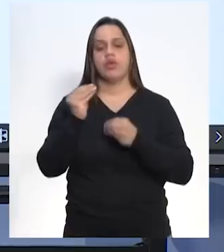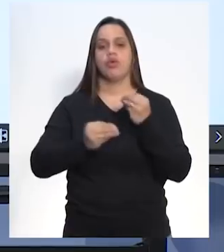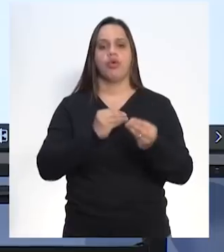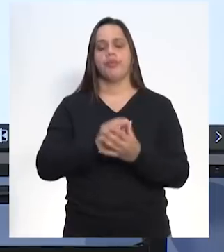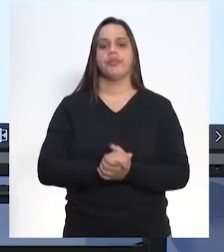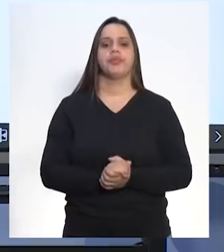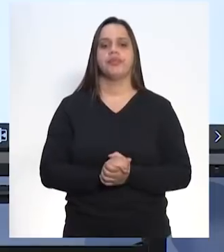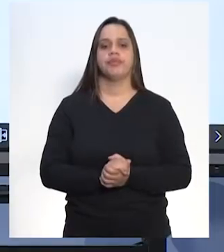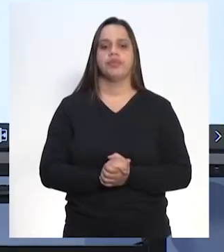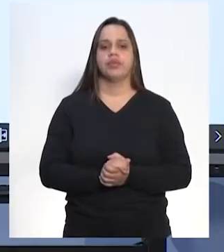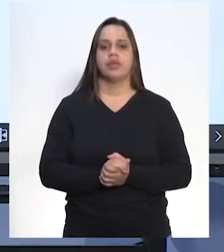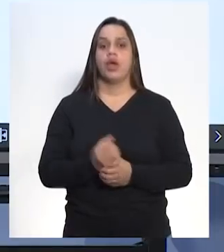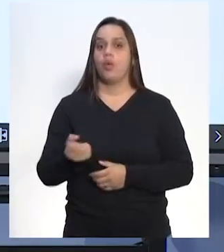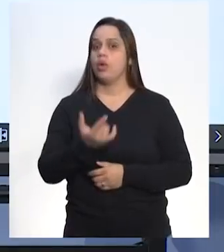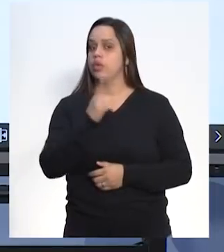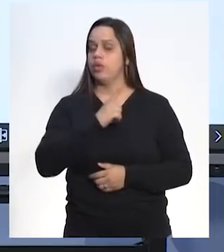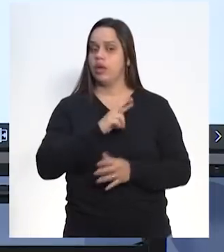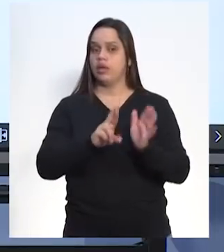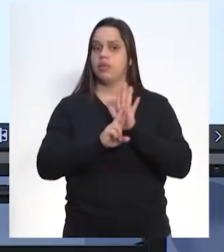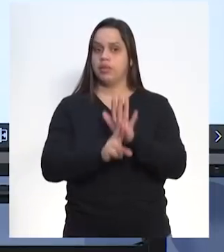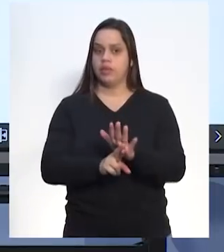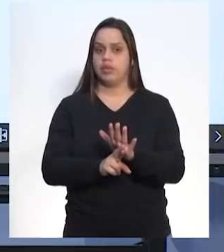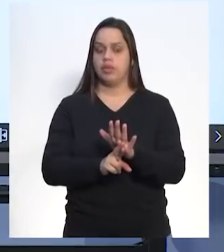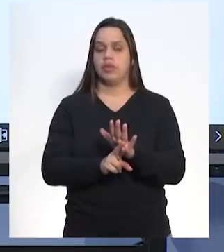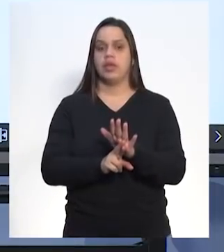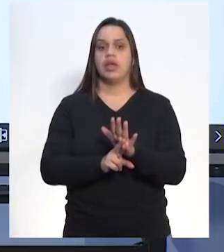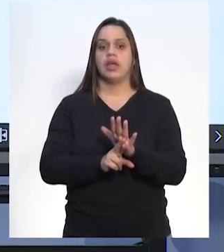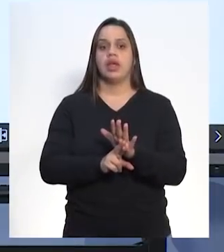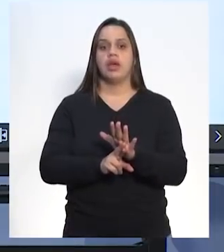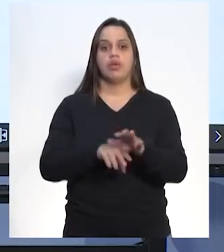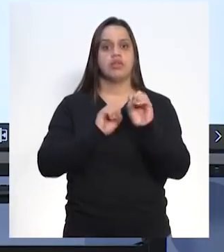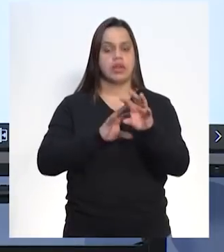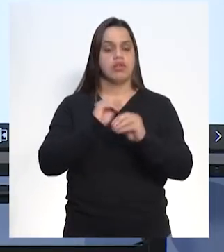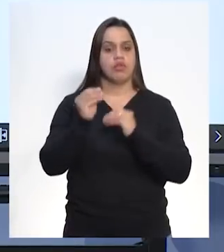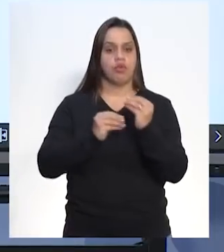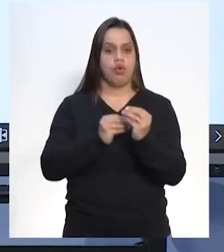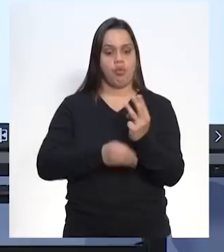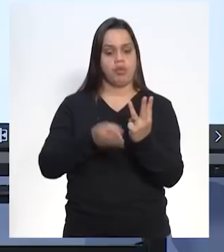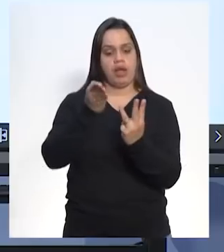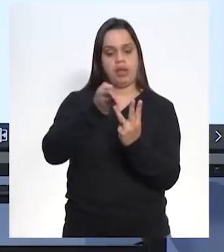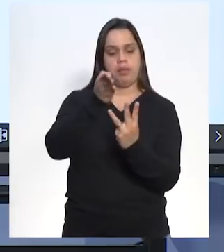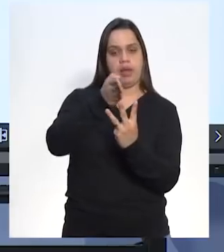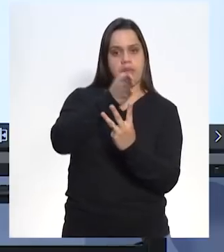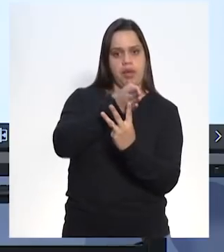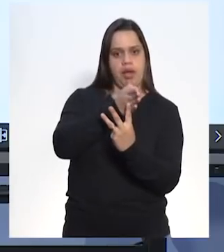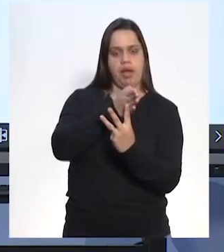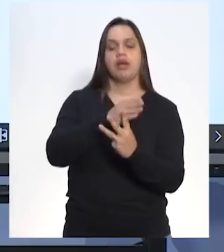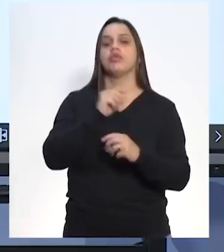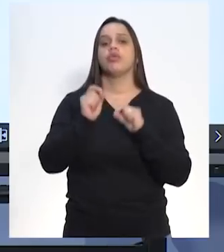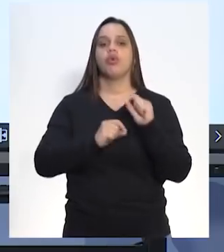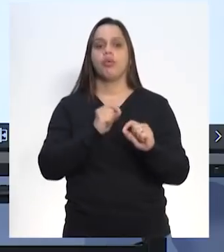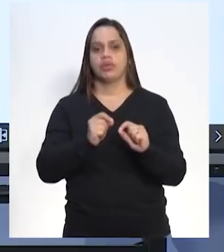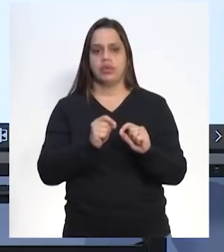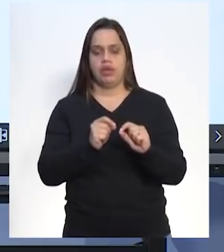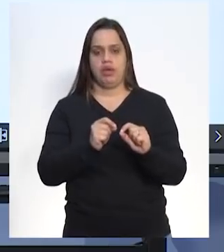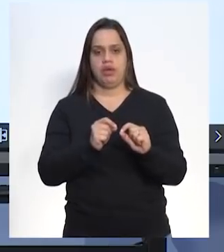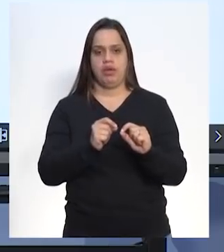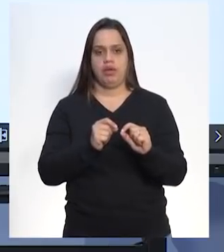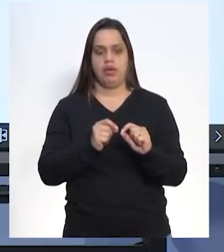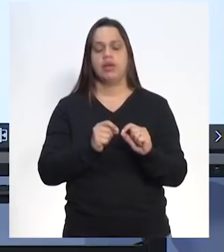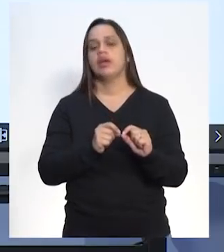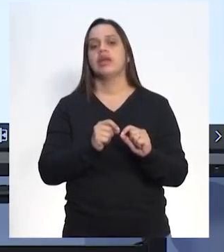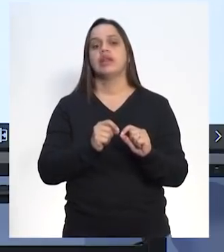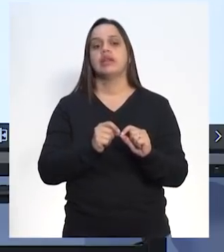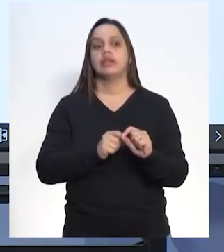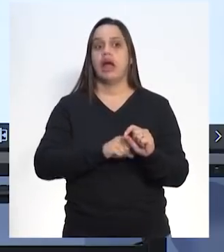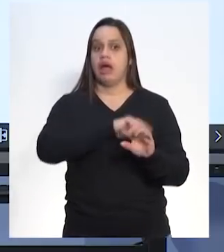escrevo, quando eu quero representar, eu escrevo do último para cá. Então, eu sempre escrevo da direita para a esquerda. Não é o certo, né, não é o